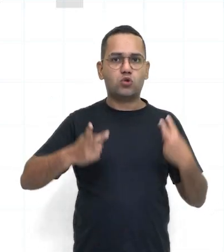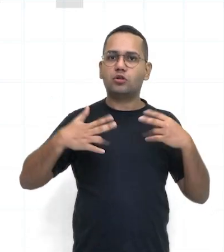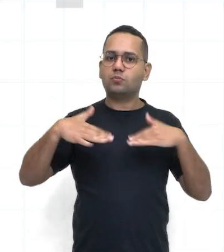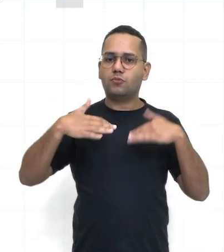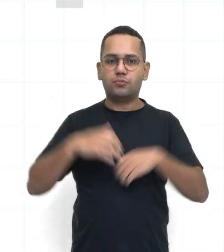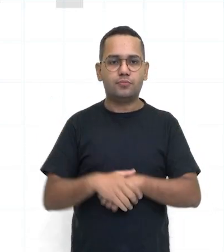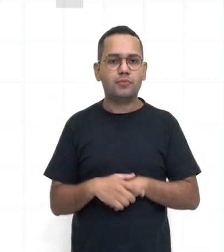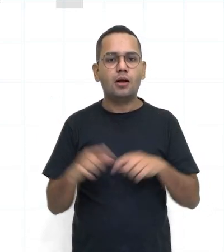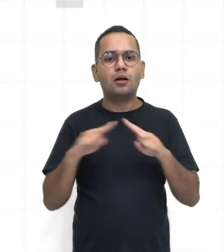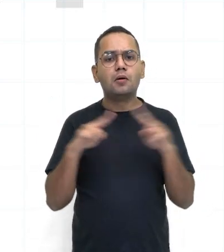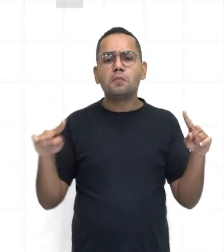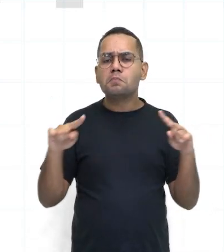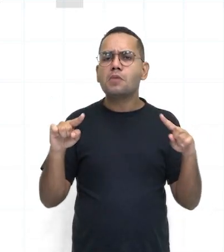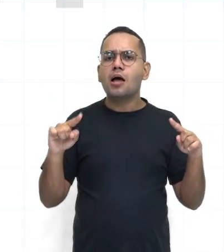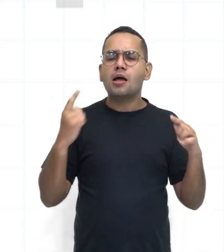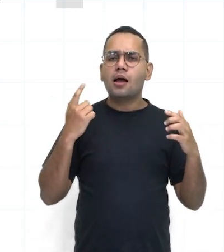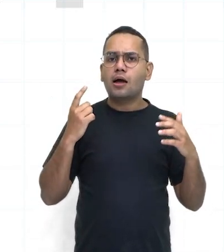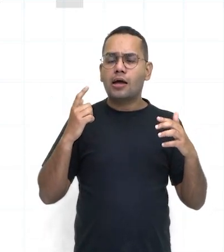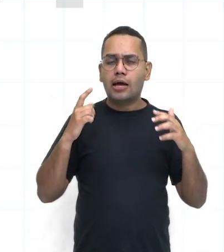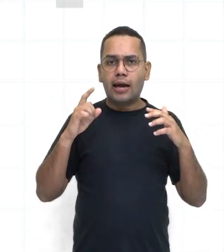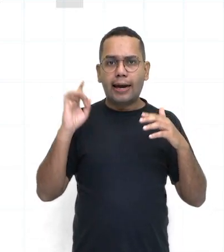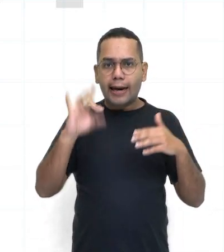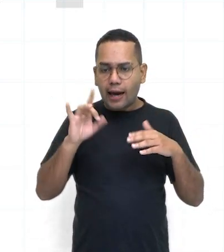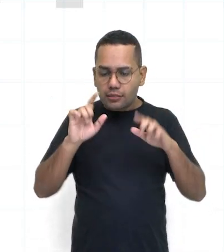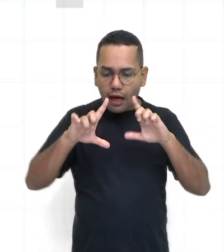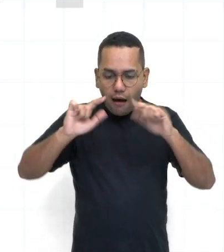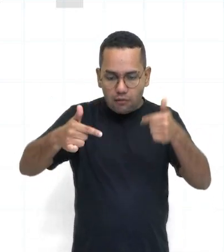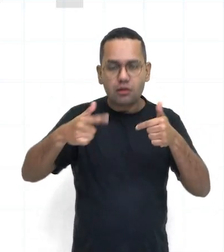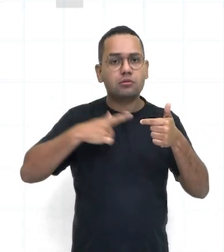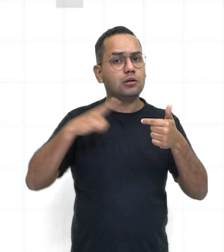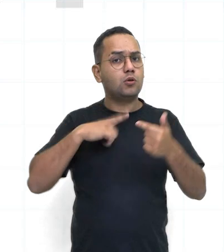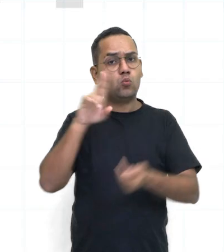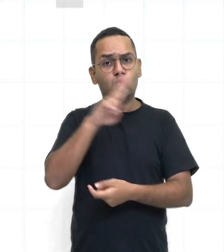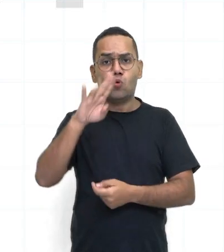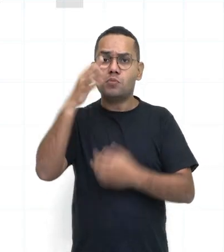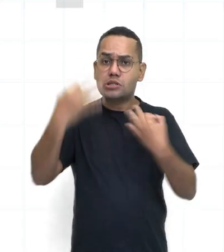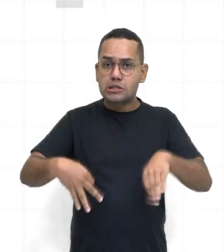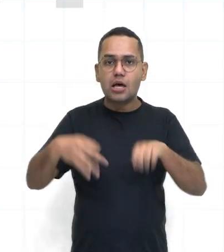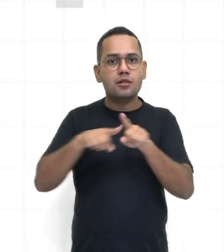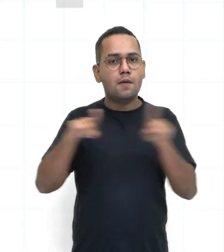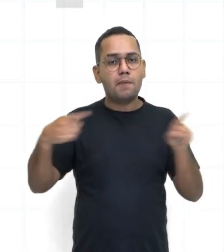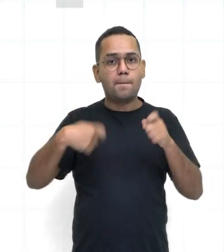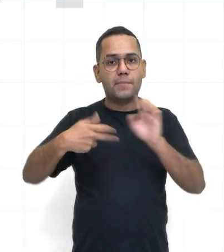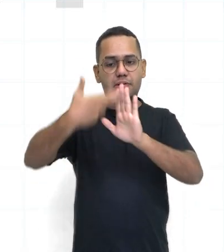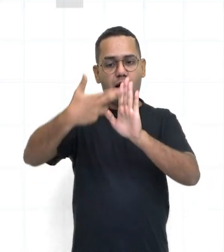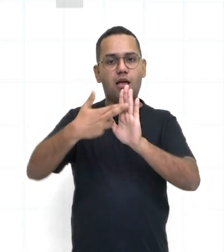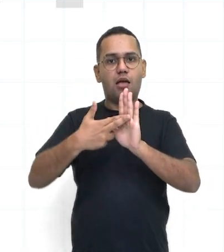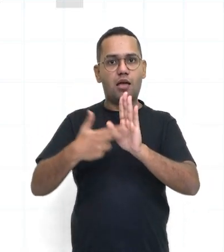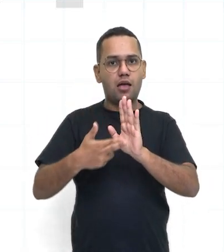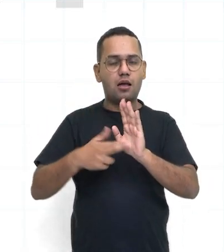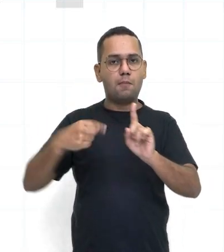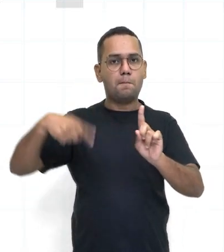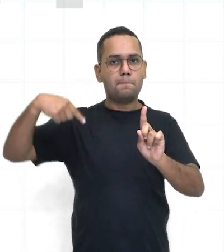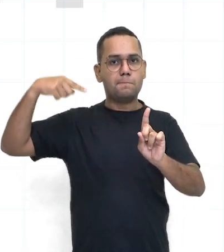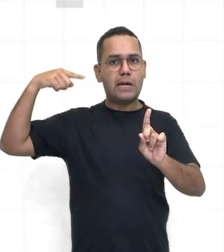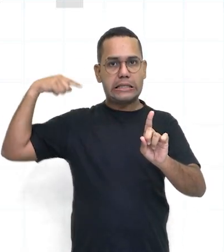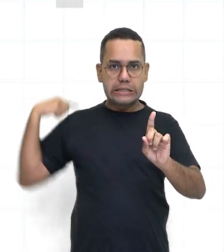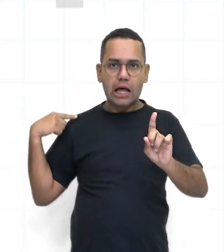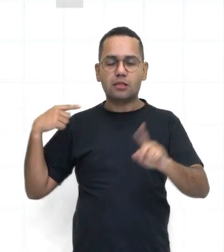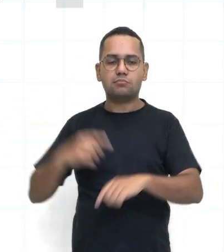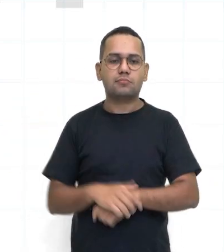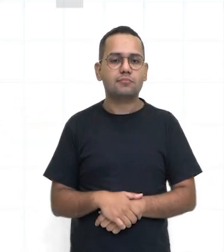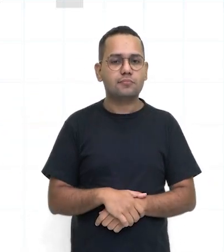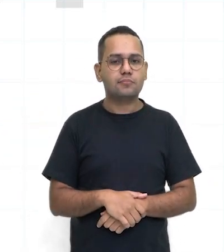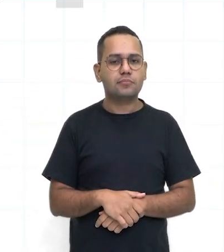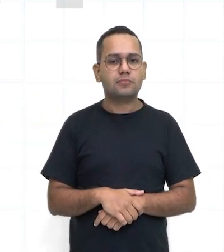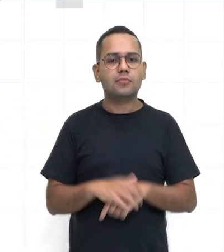passo tem um nome específico e deve ser executado de acordo com normas tradicionais que foram